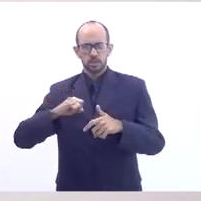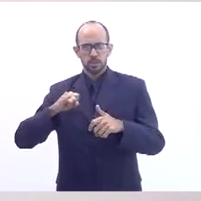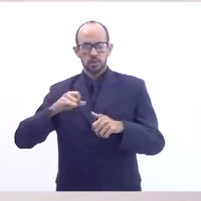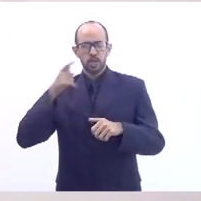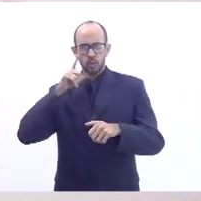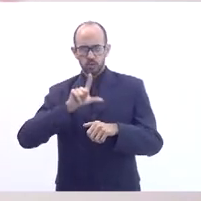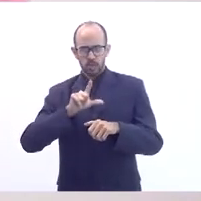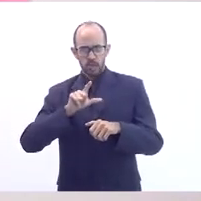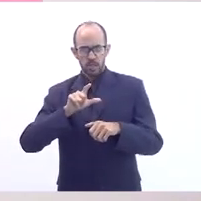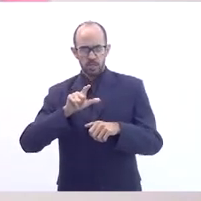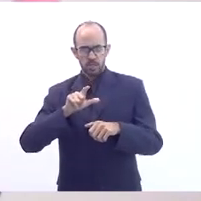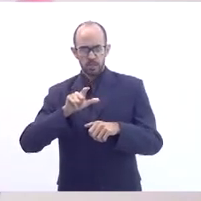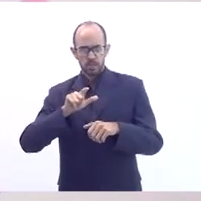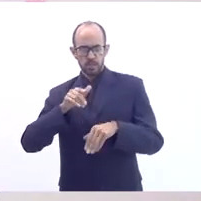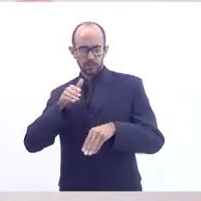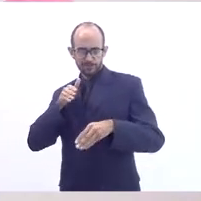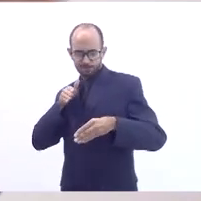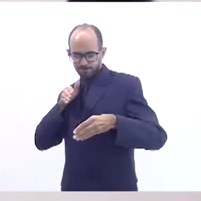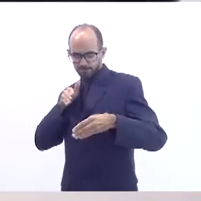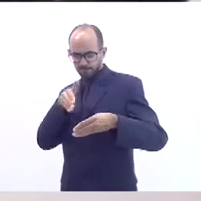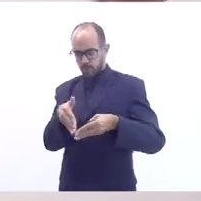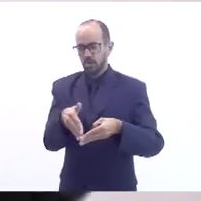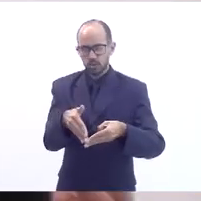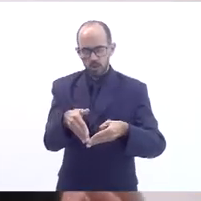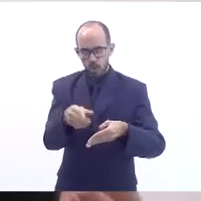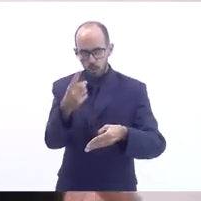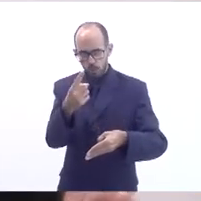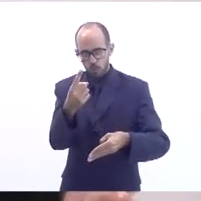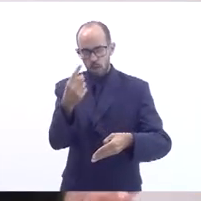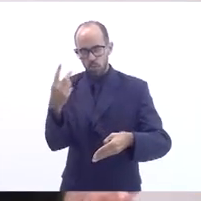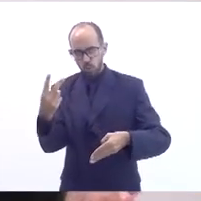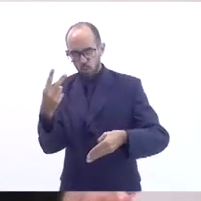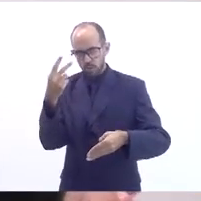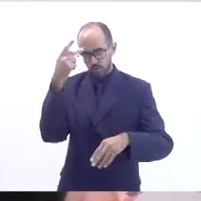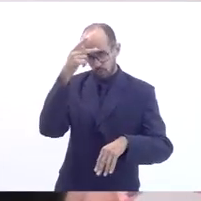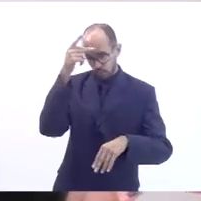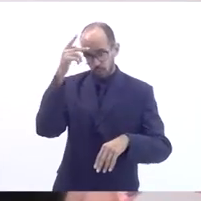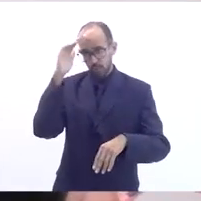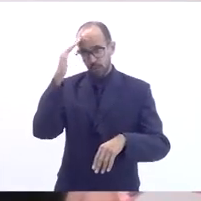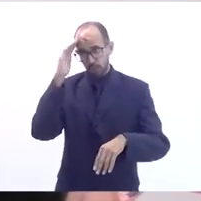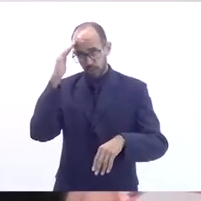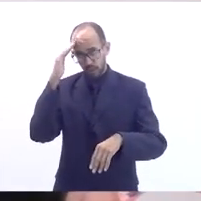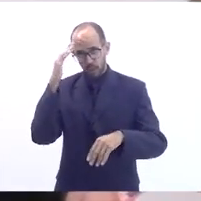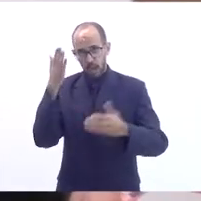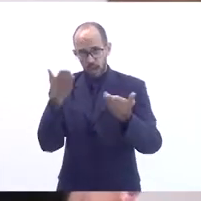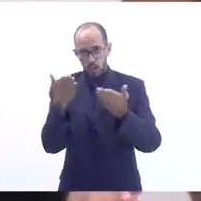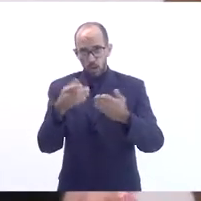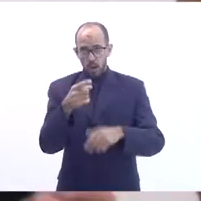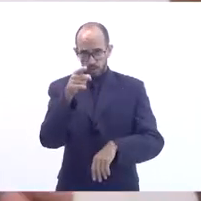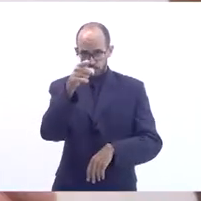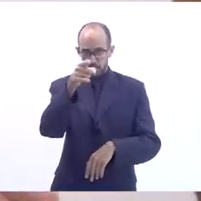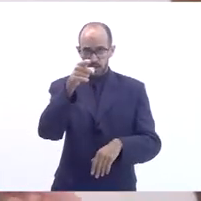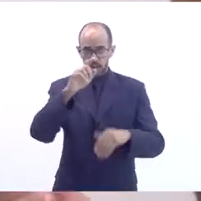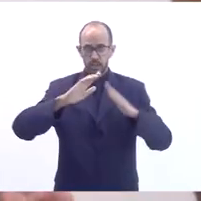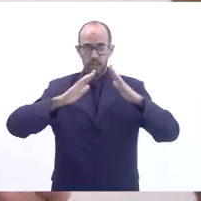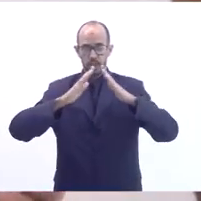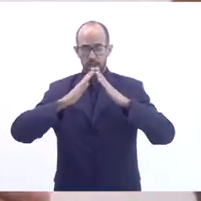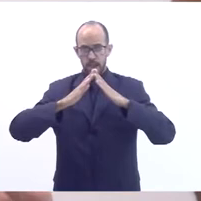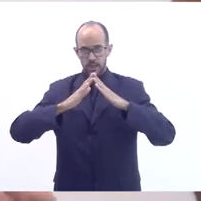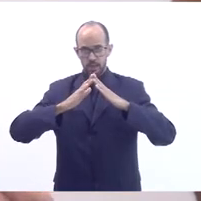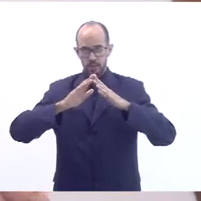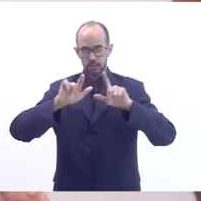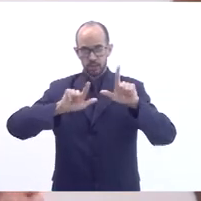e atingir uma pessoa duas pessoas pela tem gente dá Assis bom né é a tela